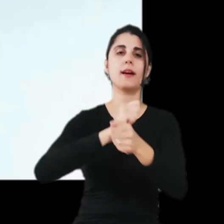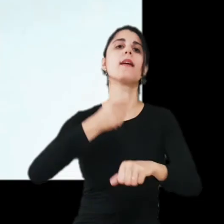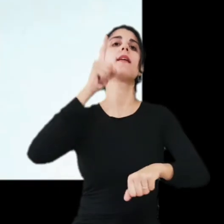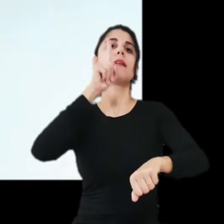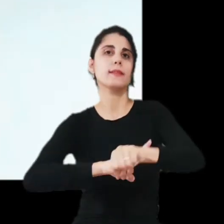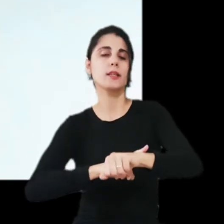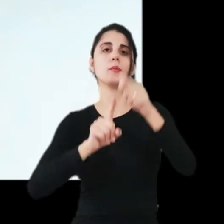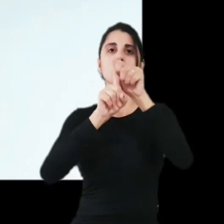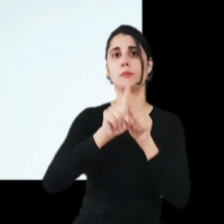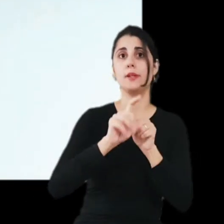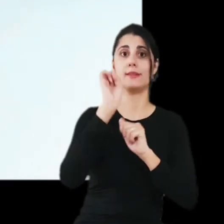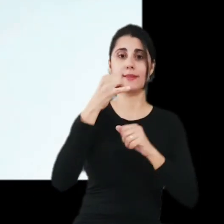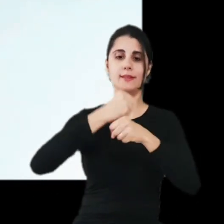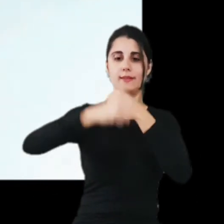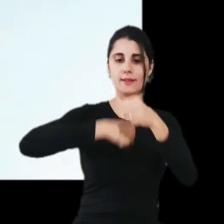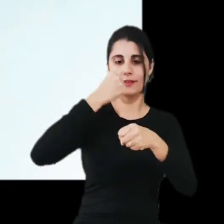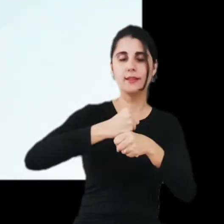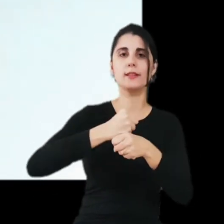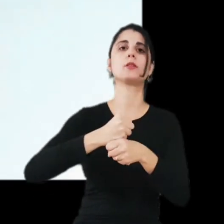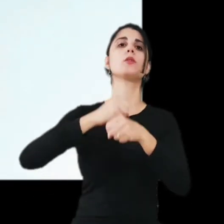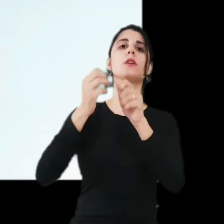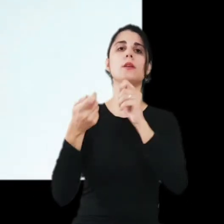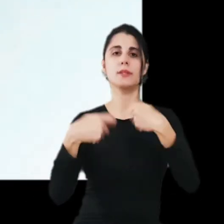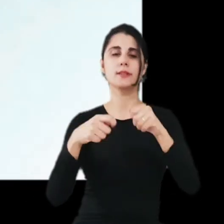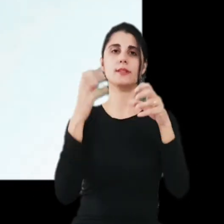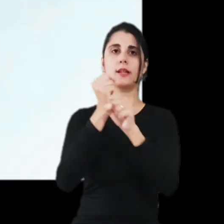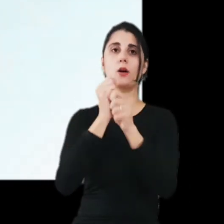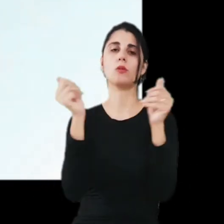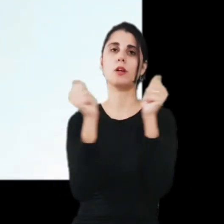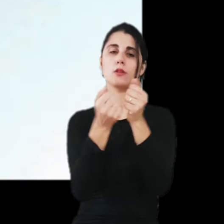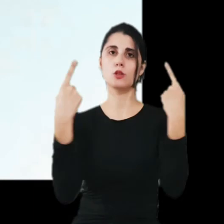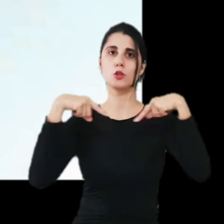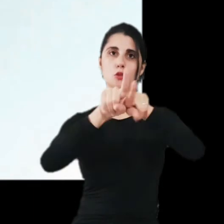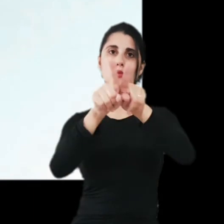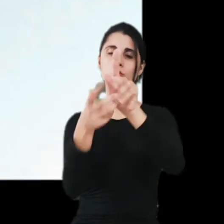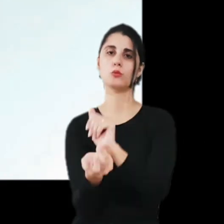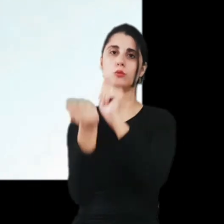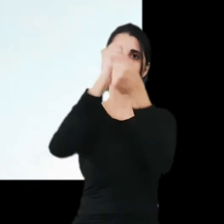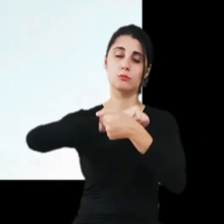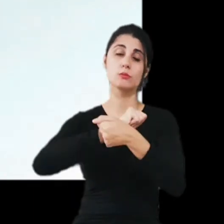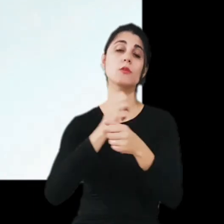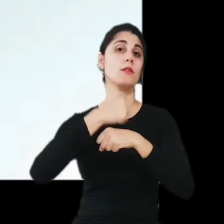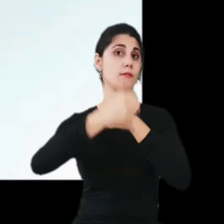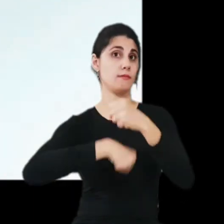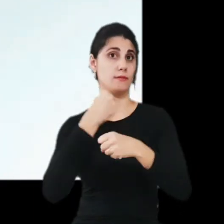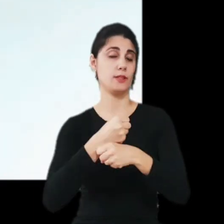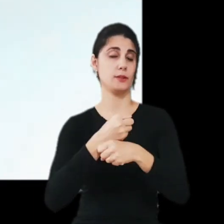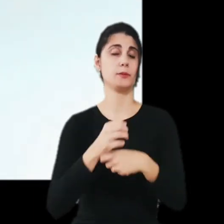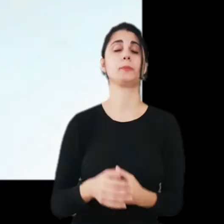ano. Então, grandeza sempre na mesma unidade. Sua obrigação é fazer essa conversão inicial.